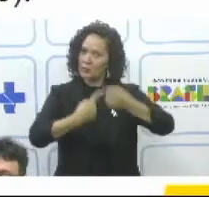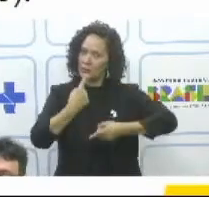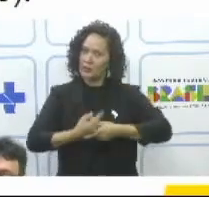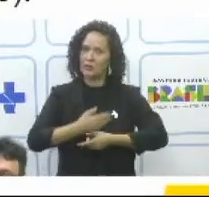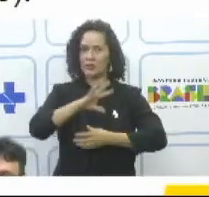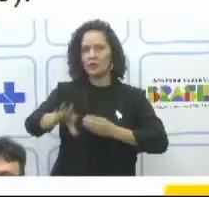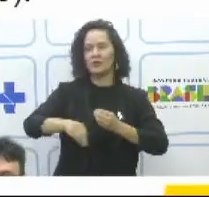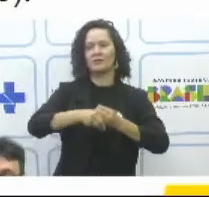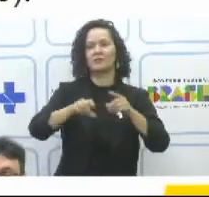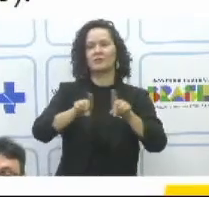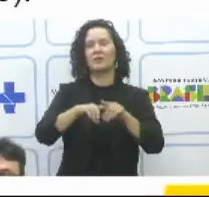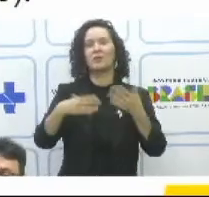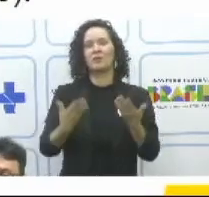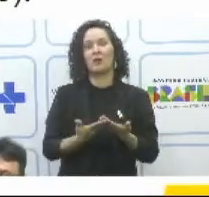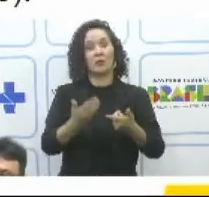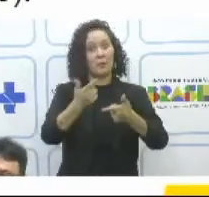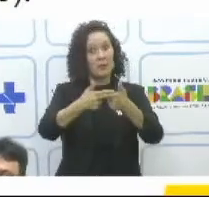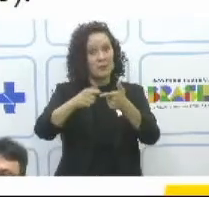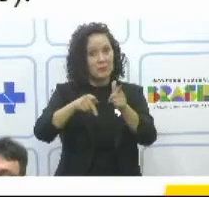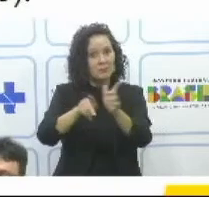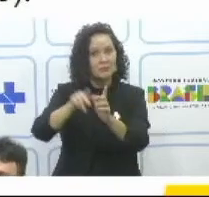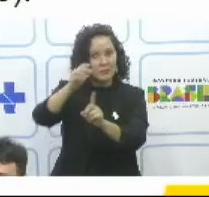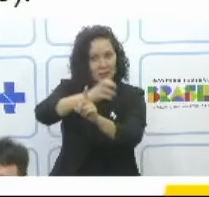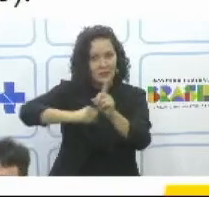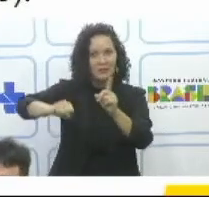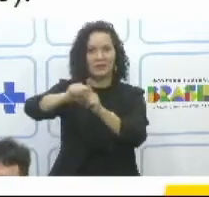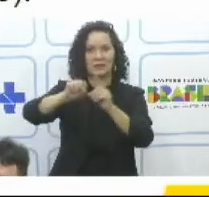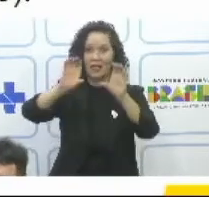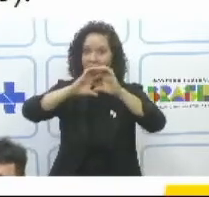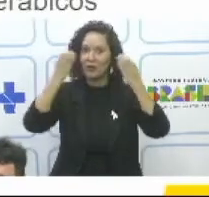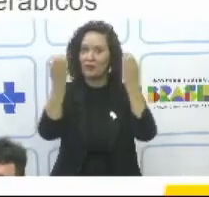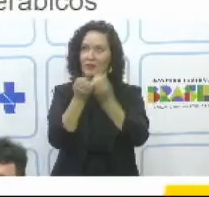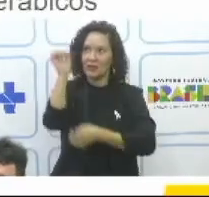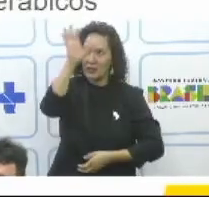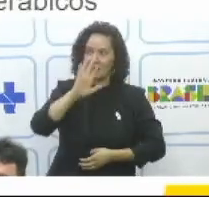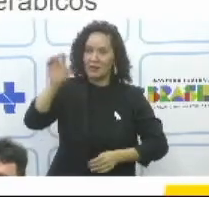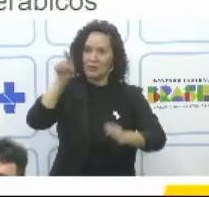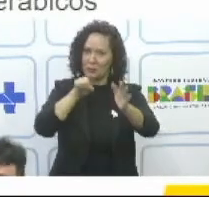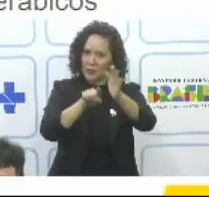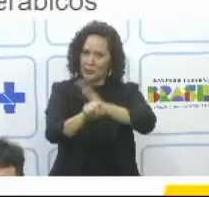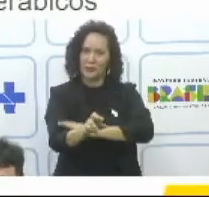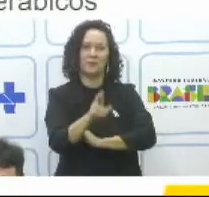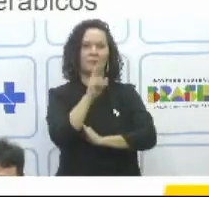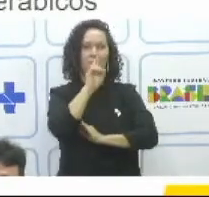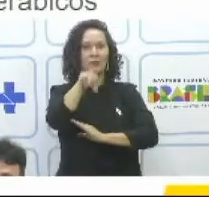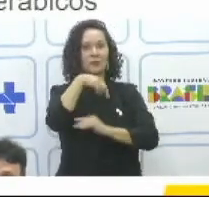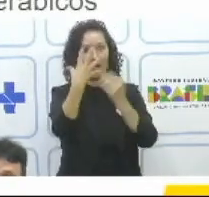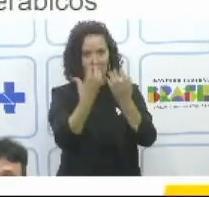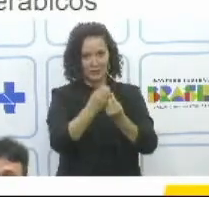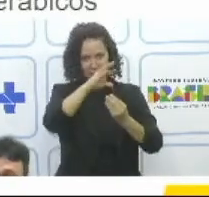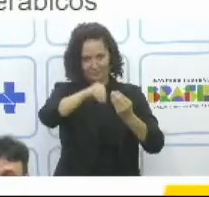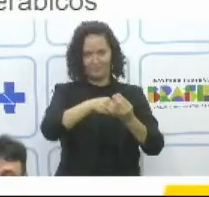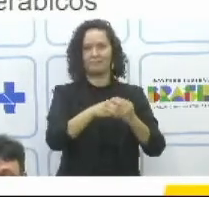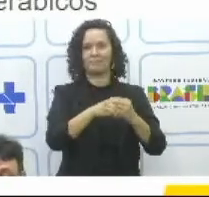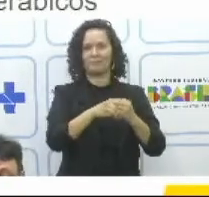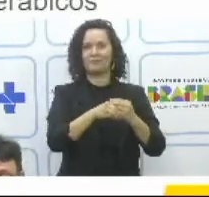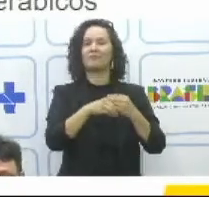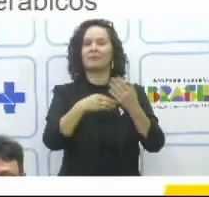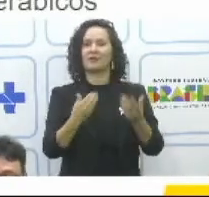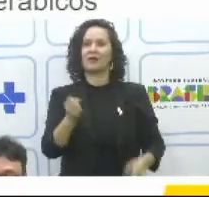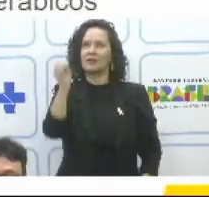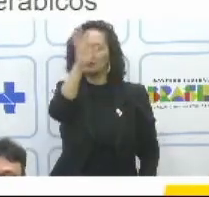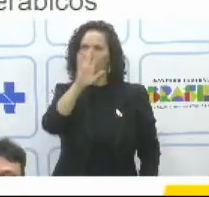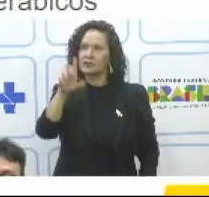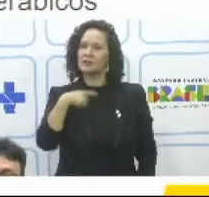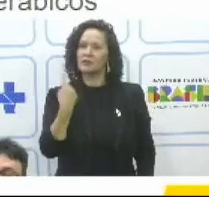também, né, dessa demanda social nas conferências nacionais. Dentro do nosso cenário, né,